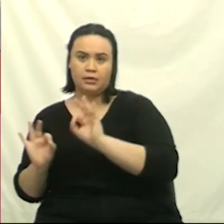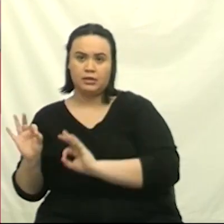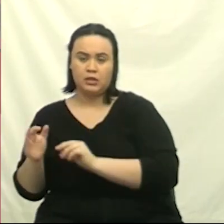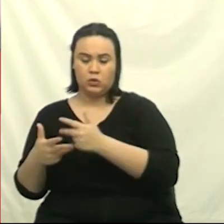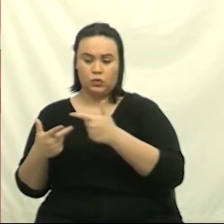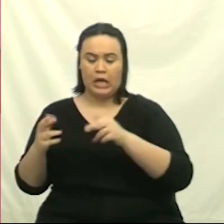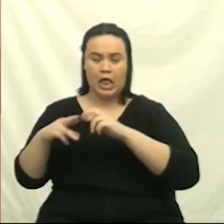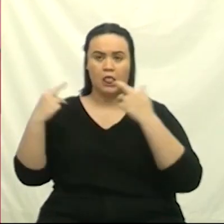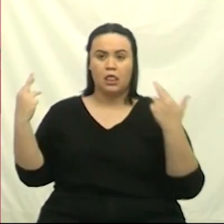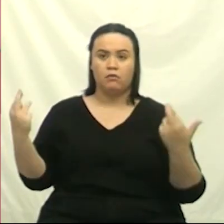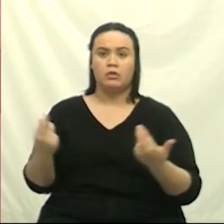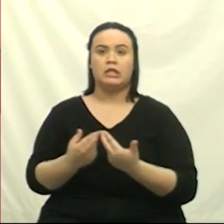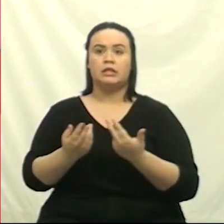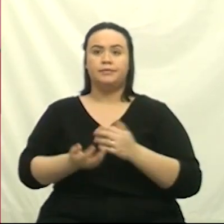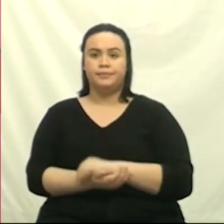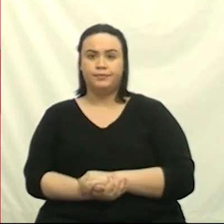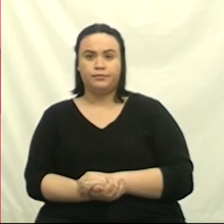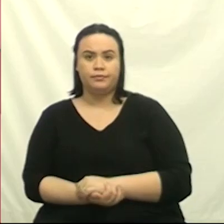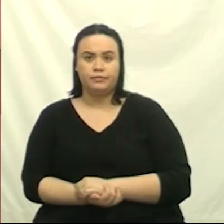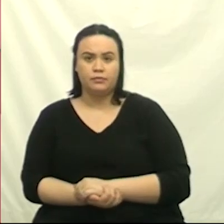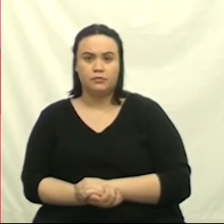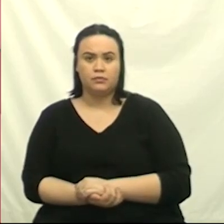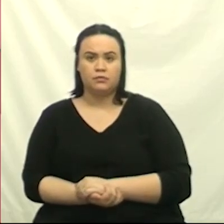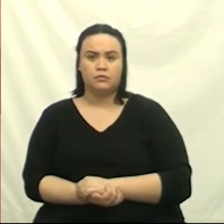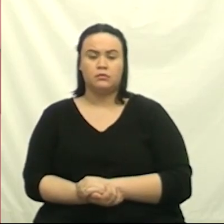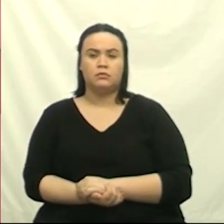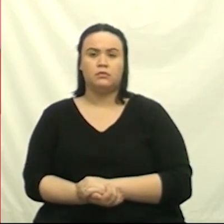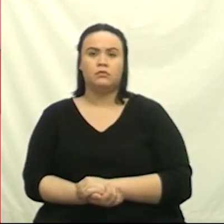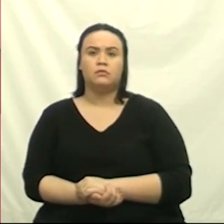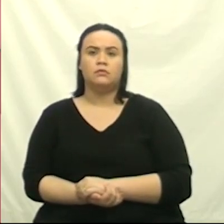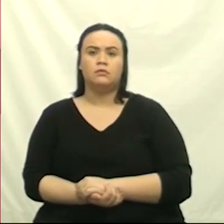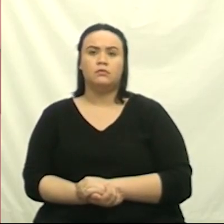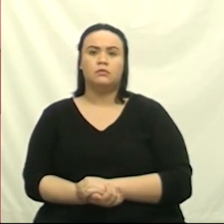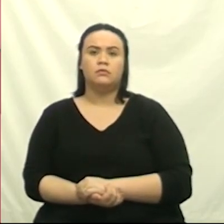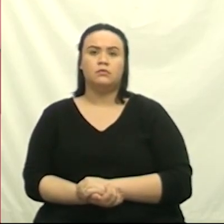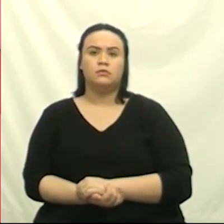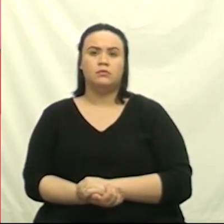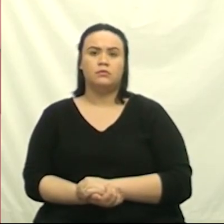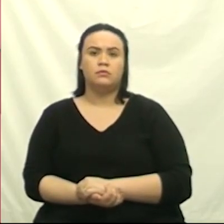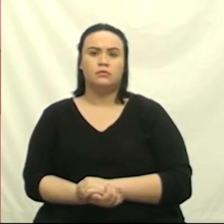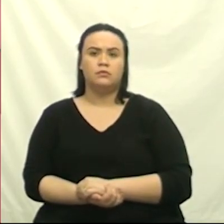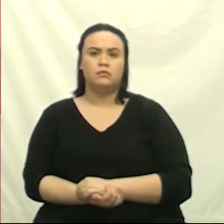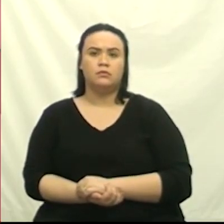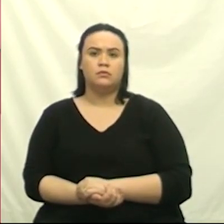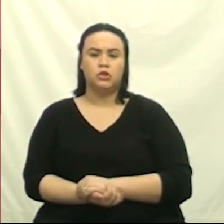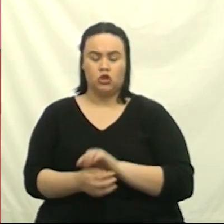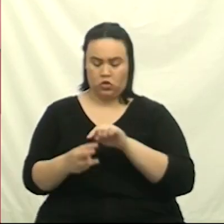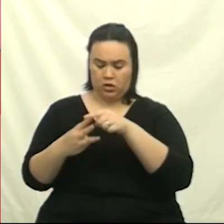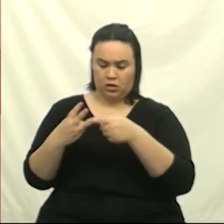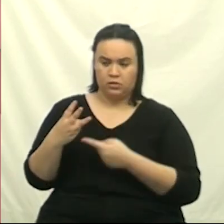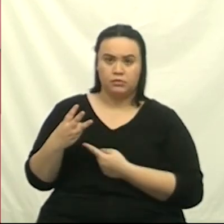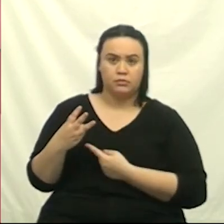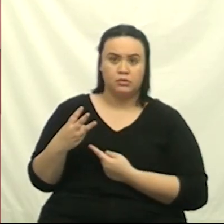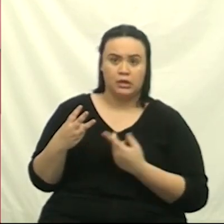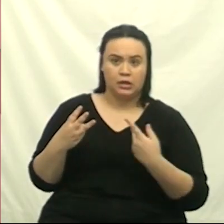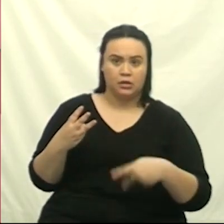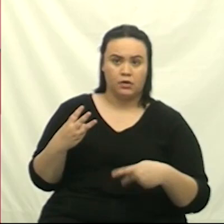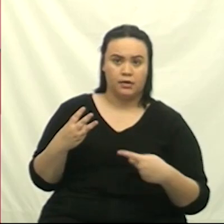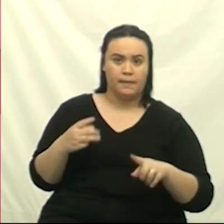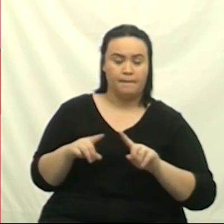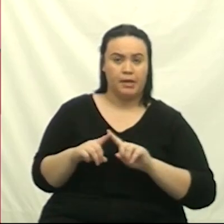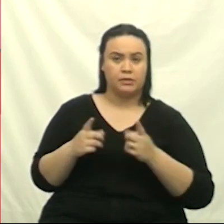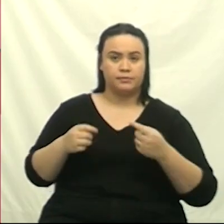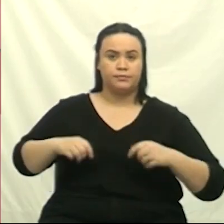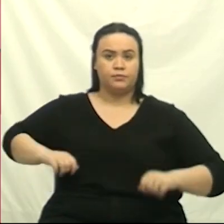necessárias que são feitas ora se com liberação já tivemos os retrocessos que tivemos que eu falei pelo menos só 3 aqui mais